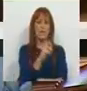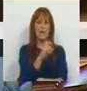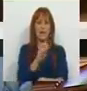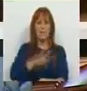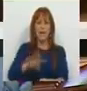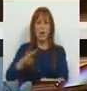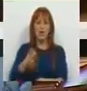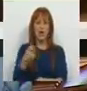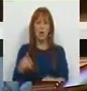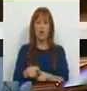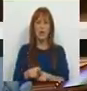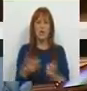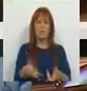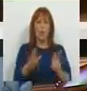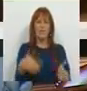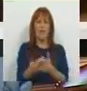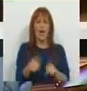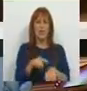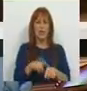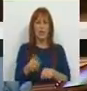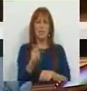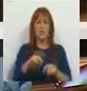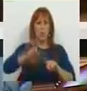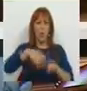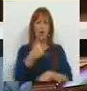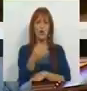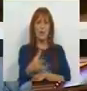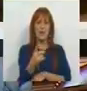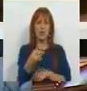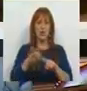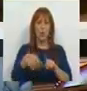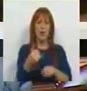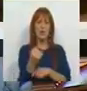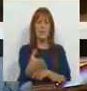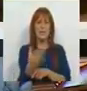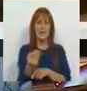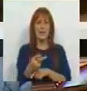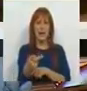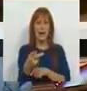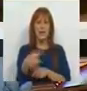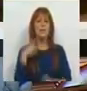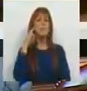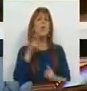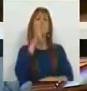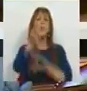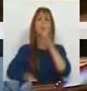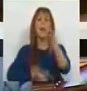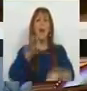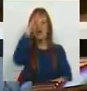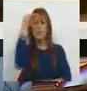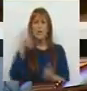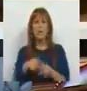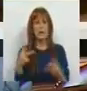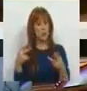30 milhões de euros a disponibilizar durante os anos 2016 e 2017, visando responder às dificuldades